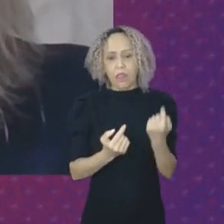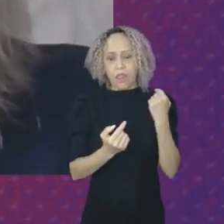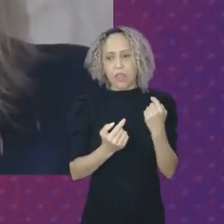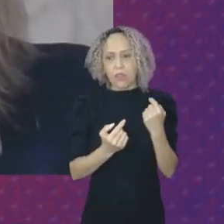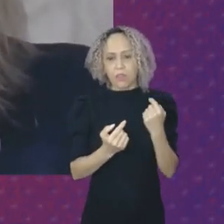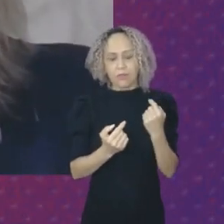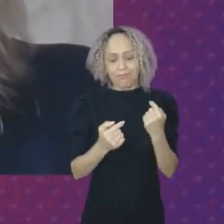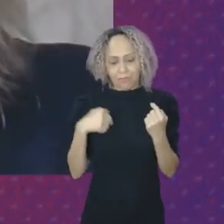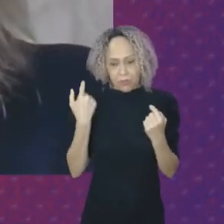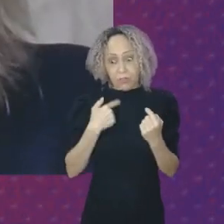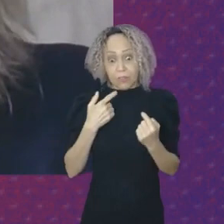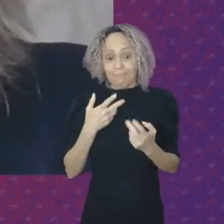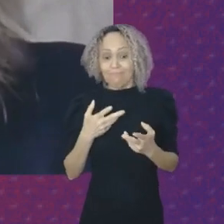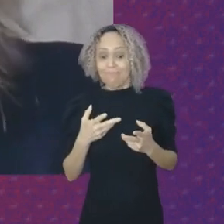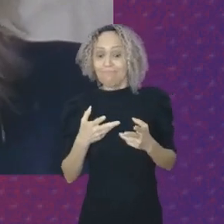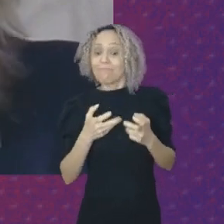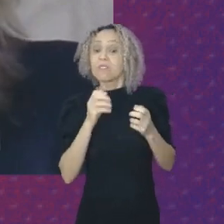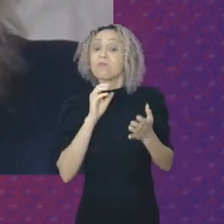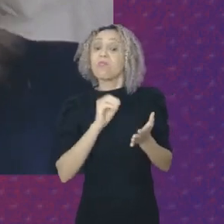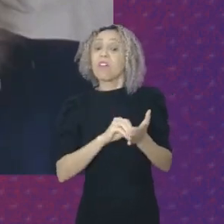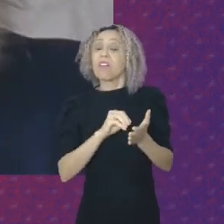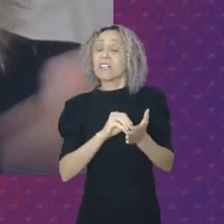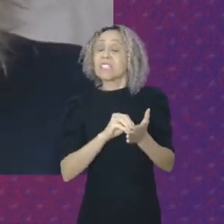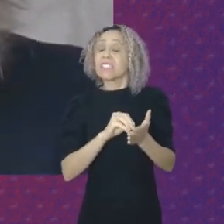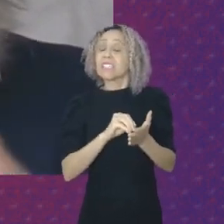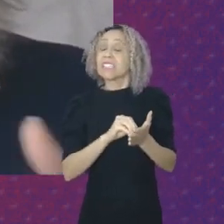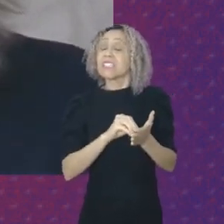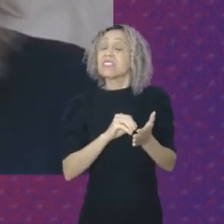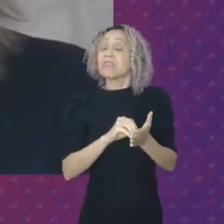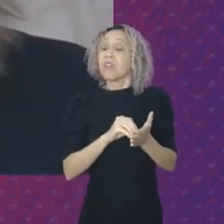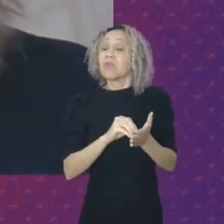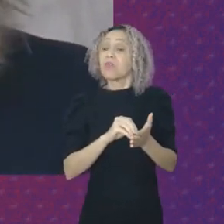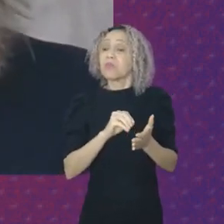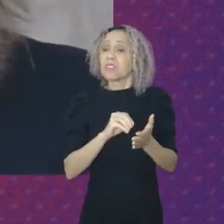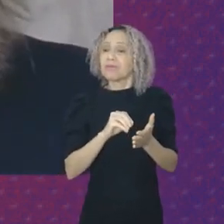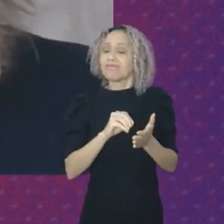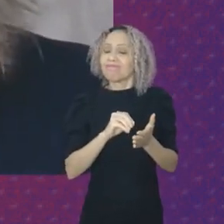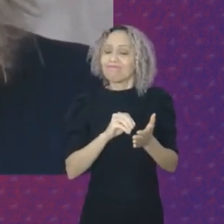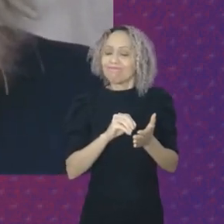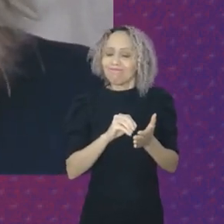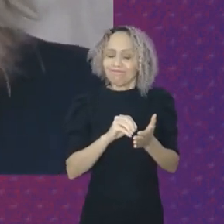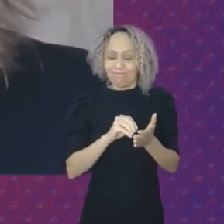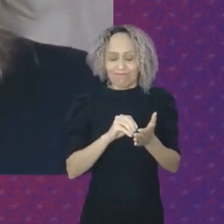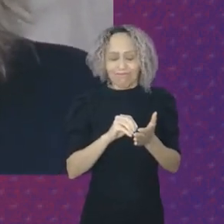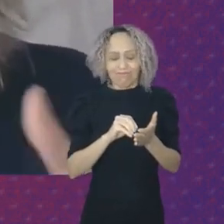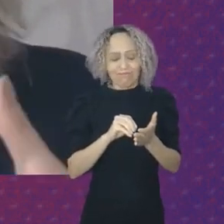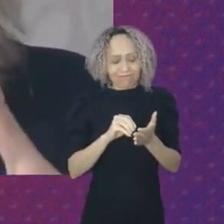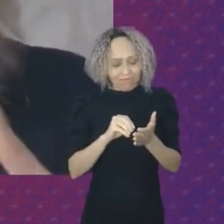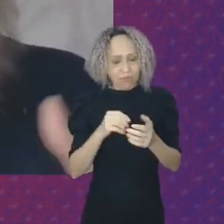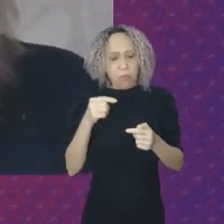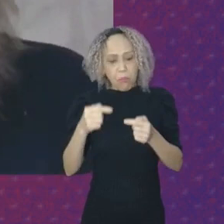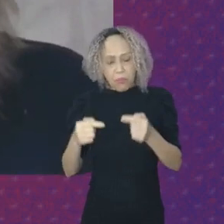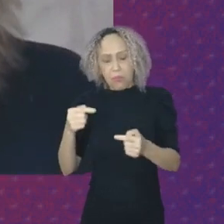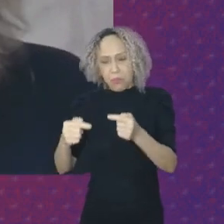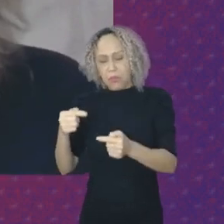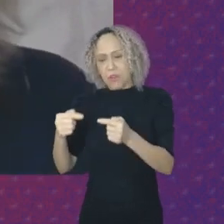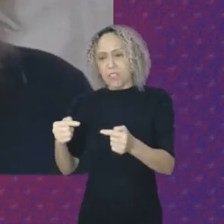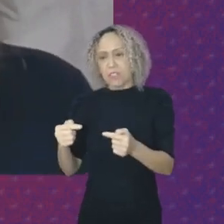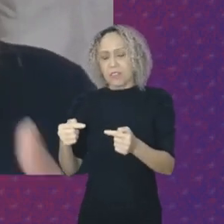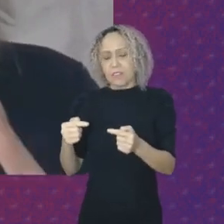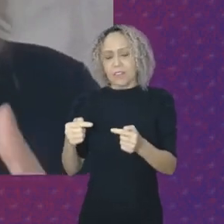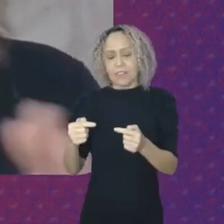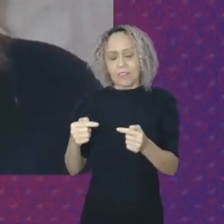desmonte muito grande das políticas públicas que vinham sendo implementadas no Brasil desde